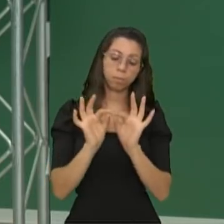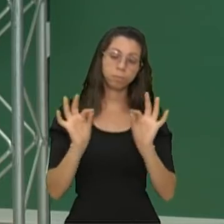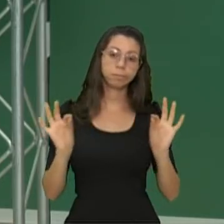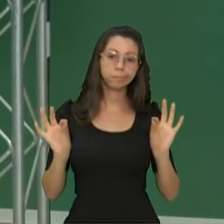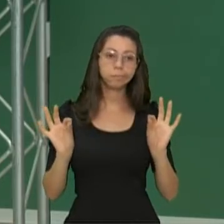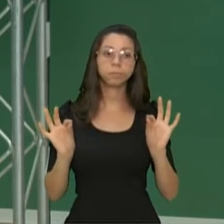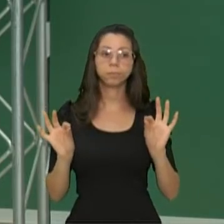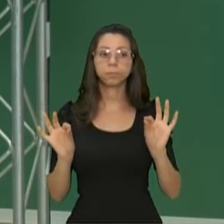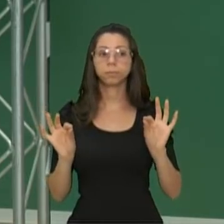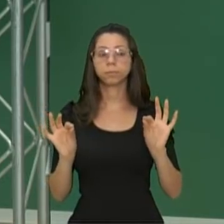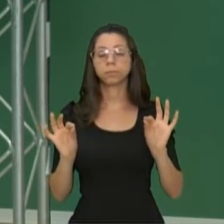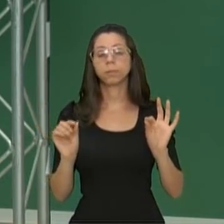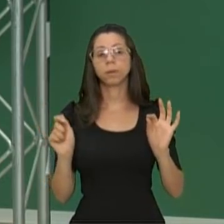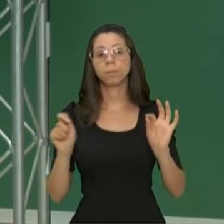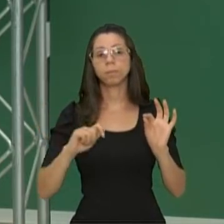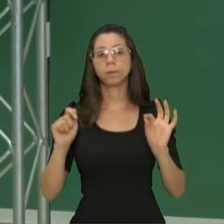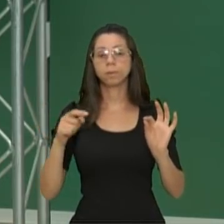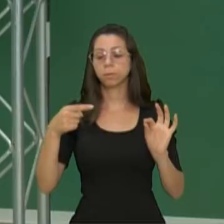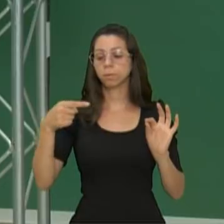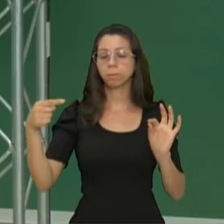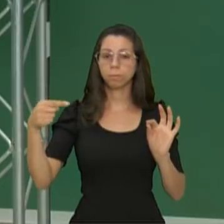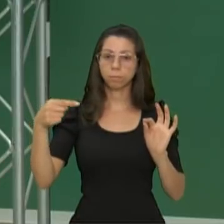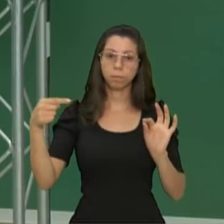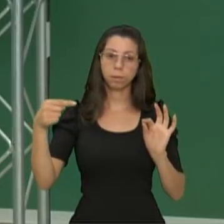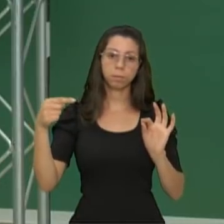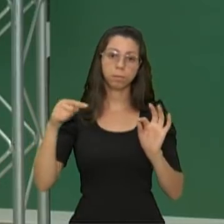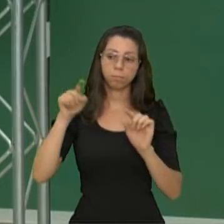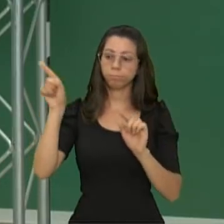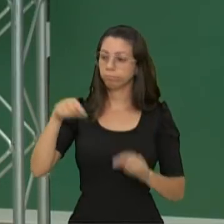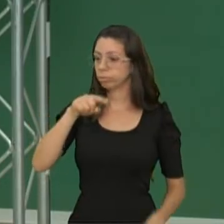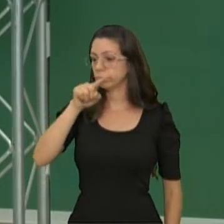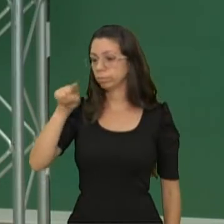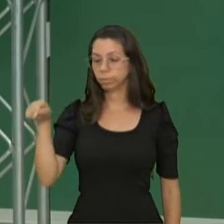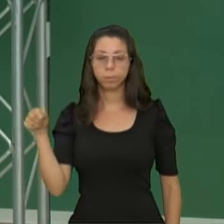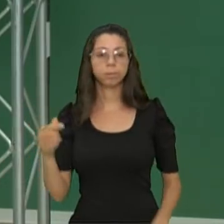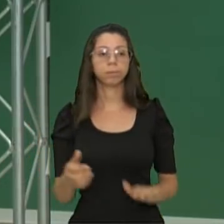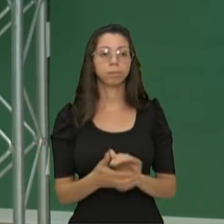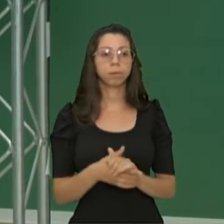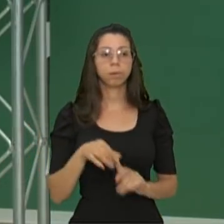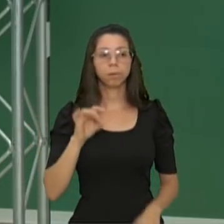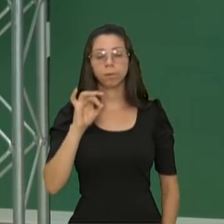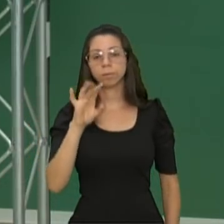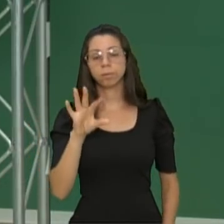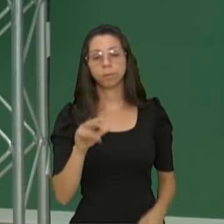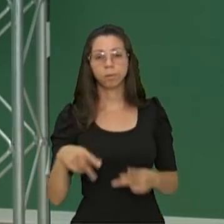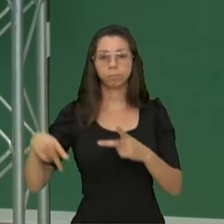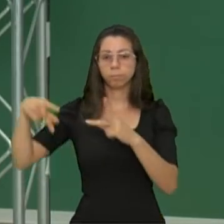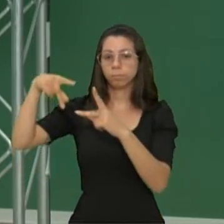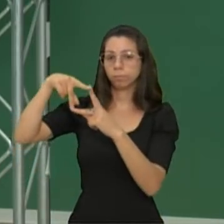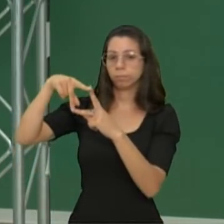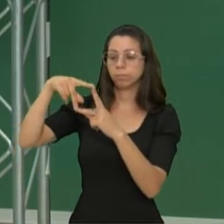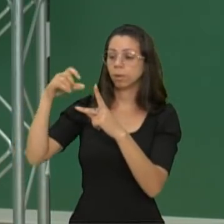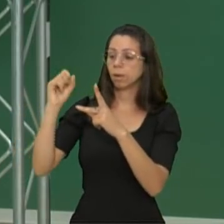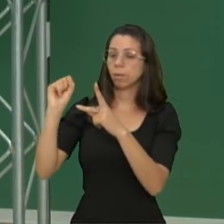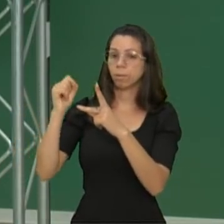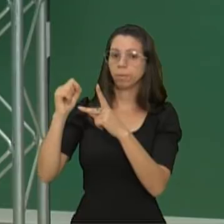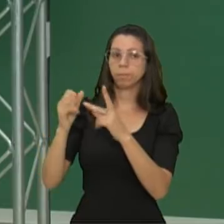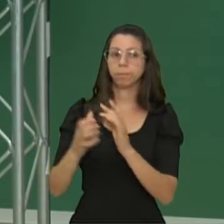representa um comprimento, tenho que descartar esse valor e apenas a medida do lado do quadrado é 8.